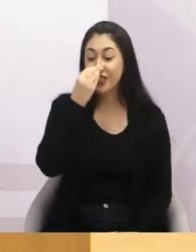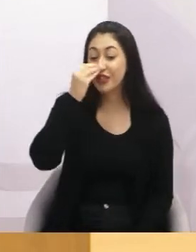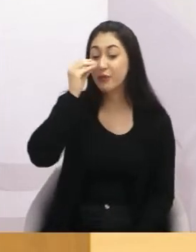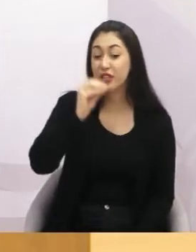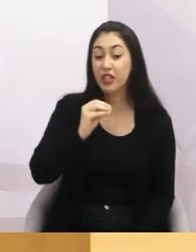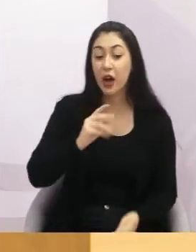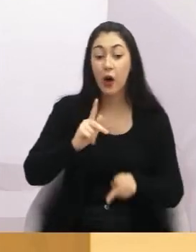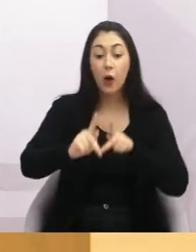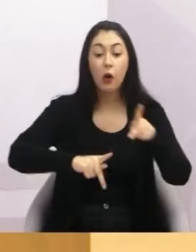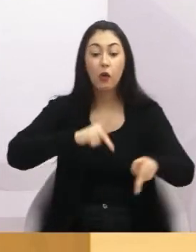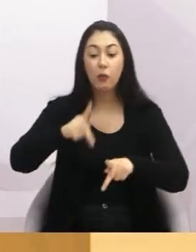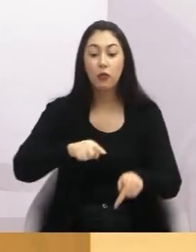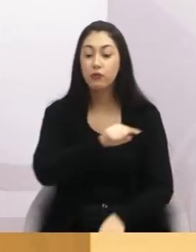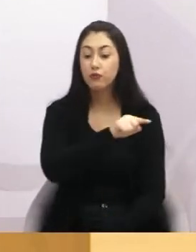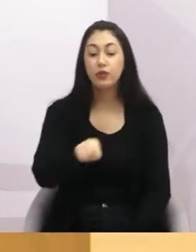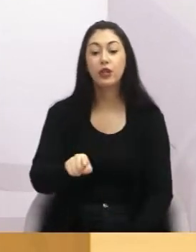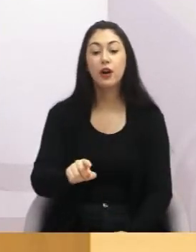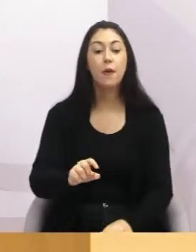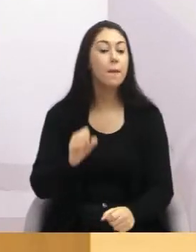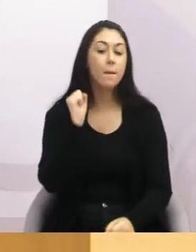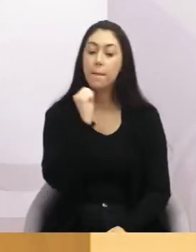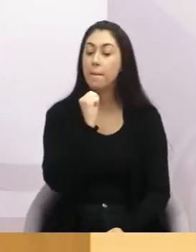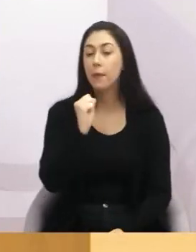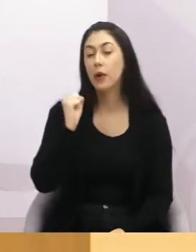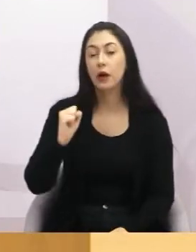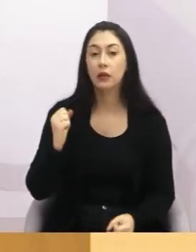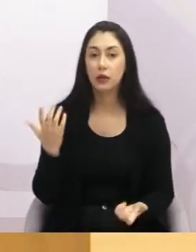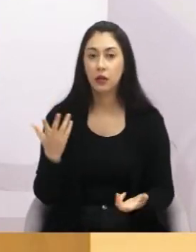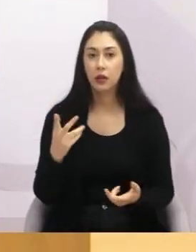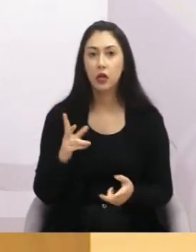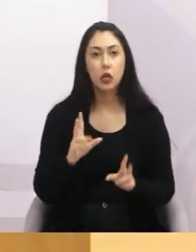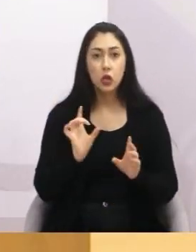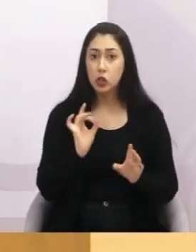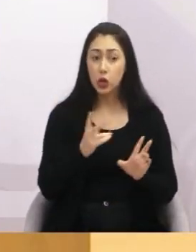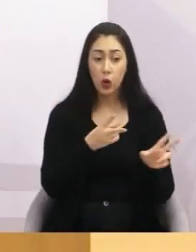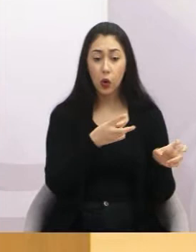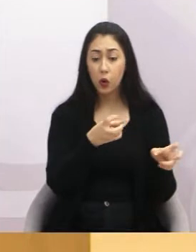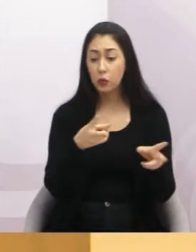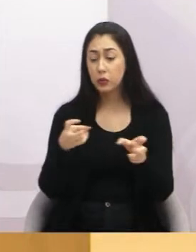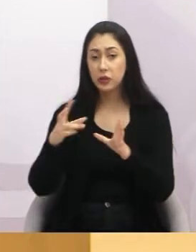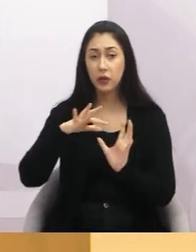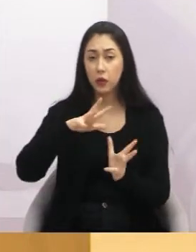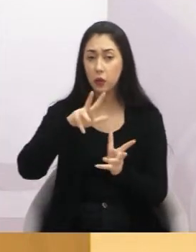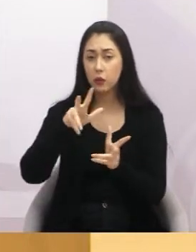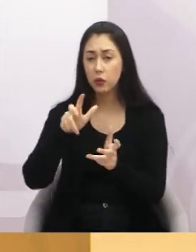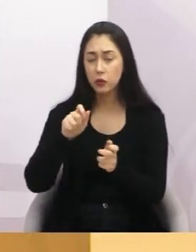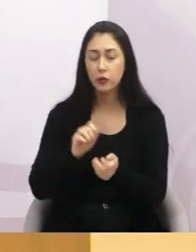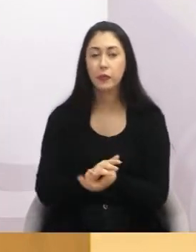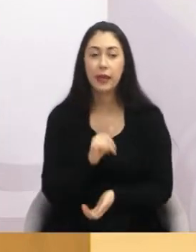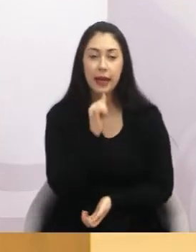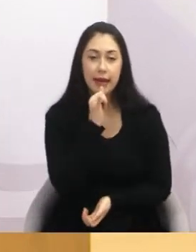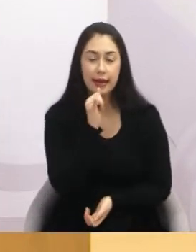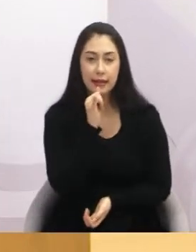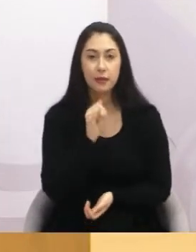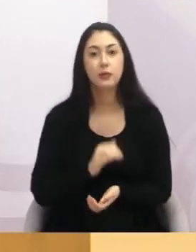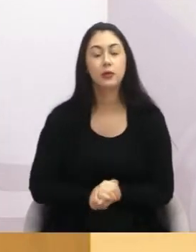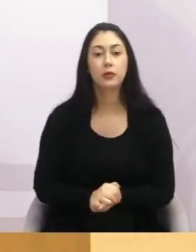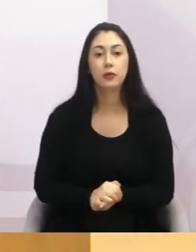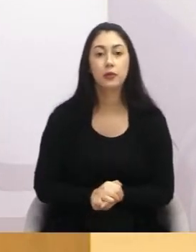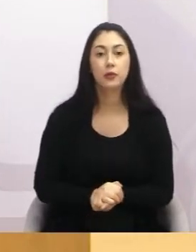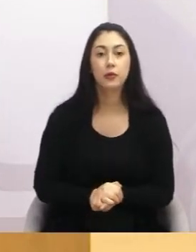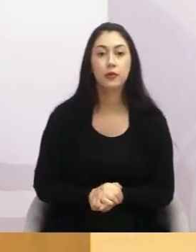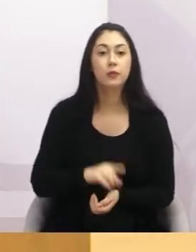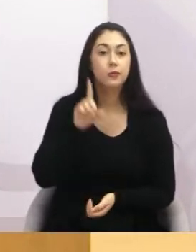a chance de sobreviver. Nós podemos olhar aí o mundo, vamos pegar aqui os Estados Unidos,